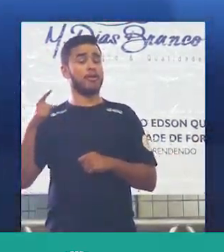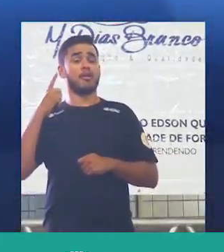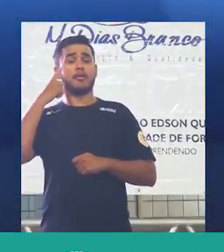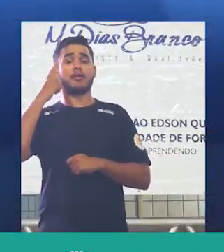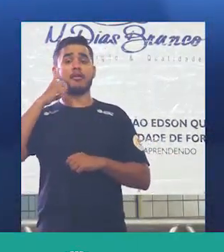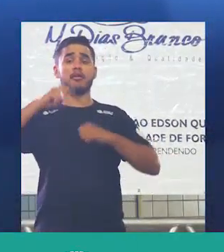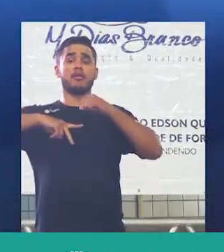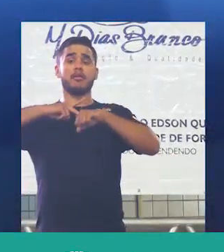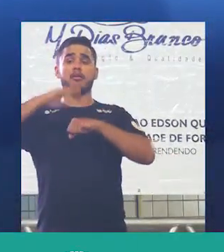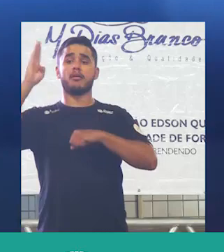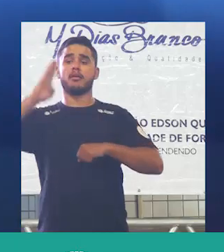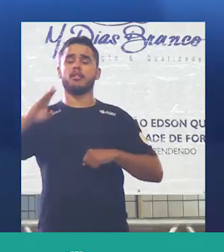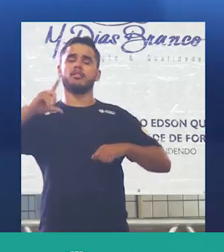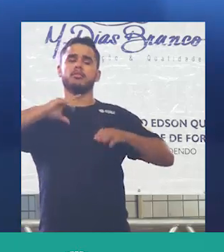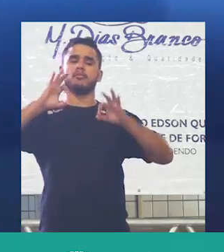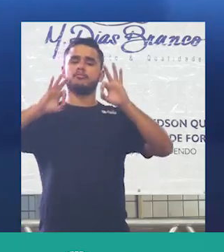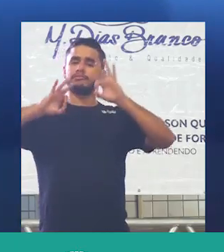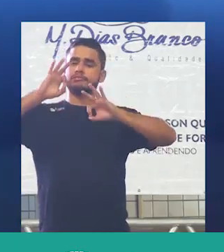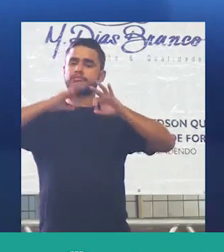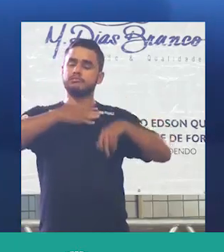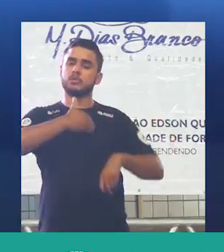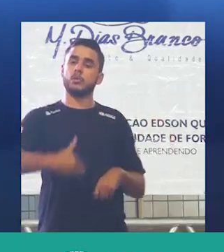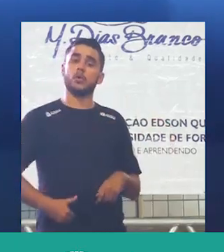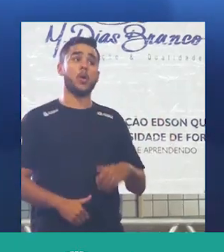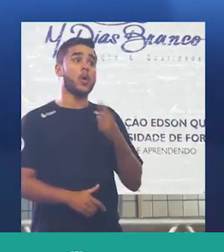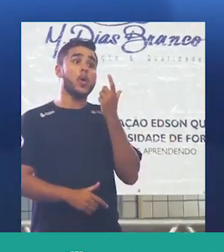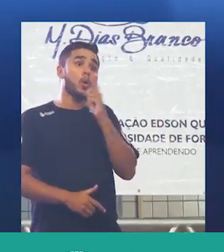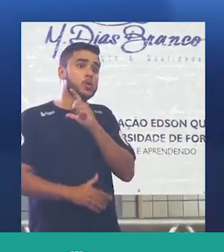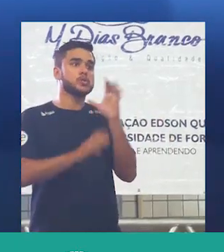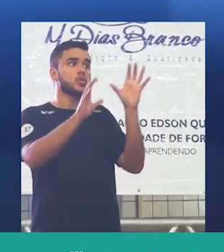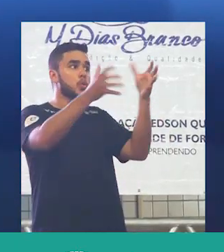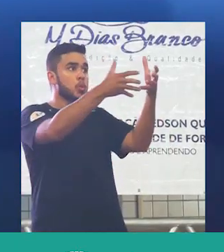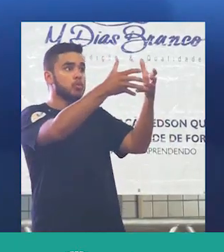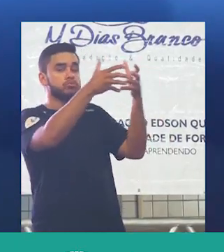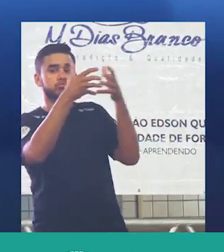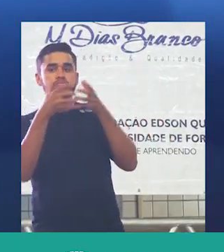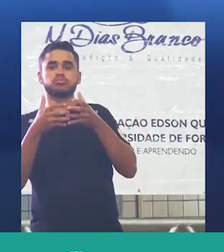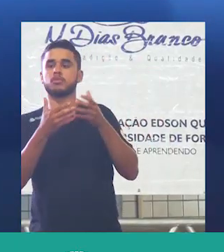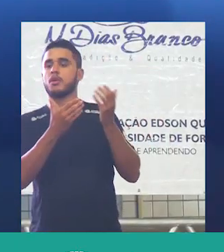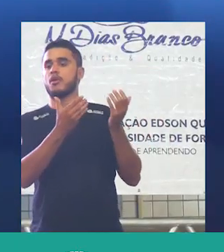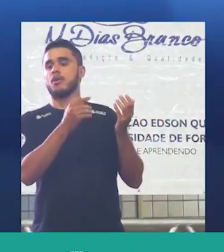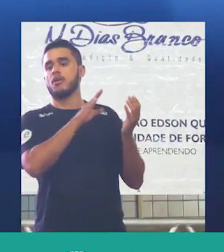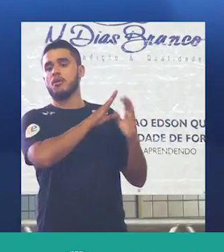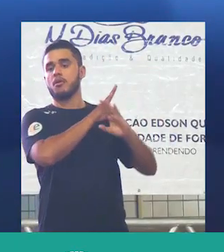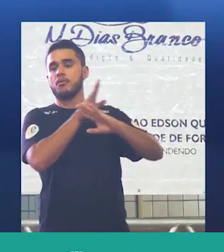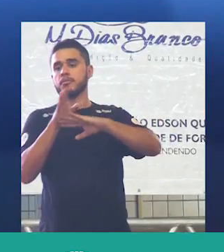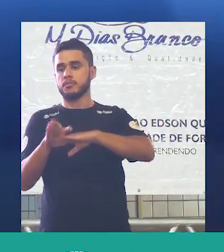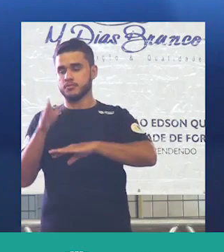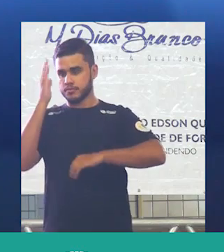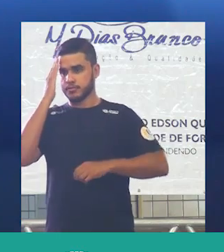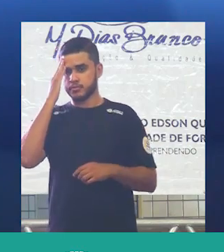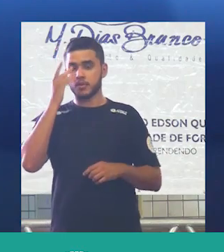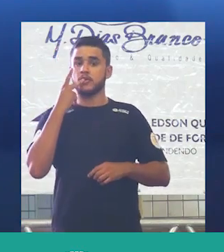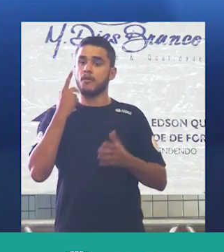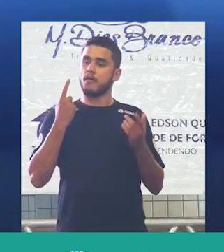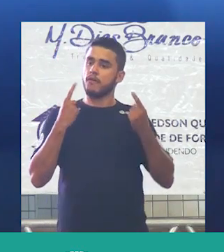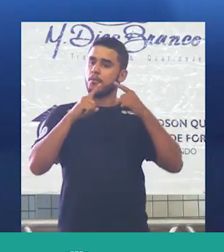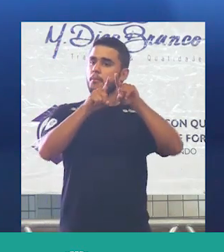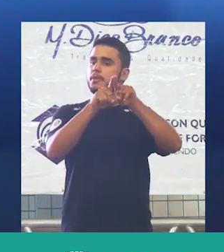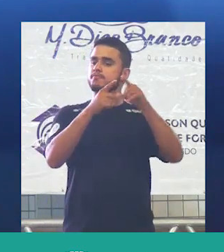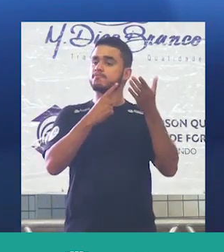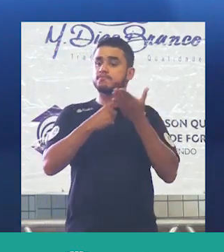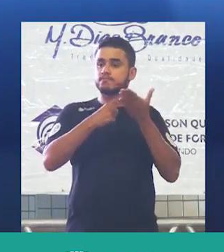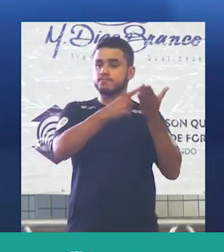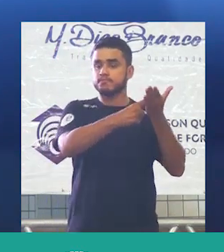tinha um esquema de trazer esses imigrantes, que era o sistema de parceria.